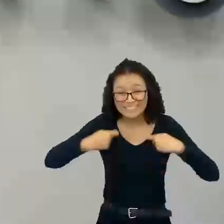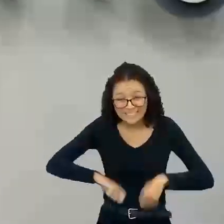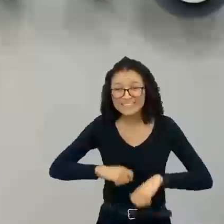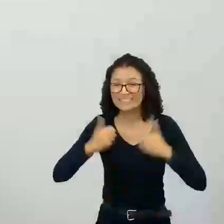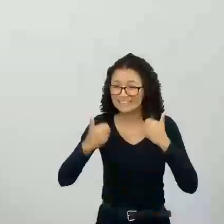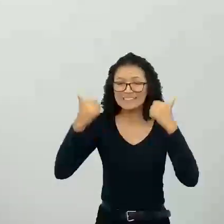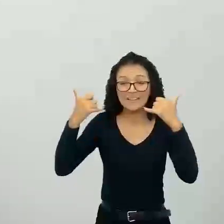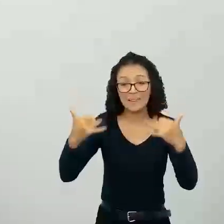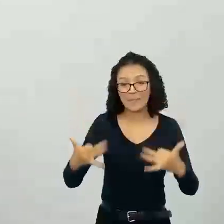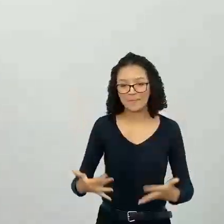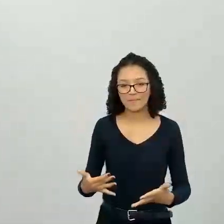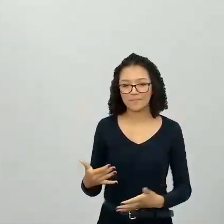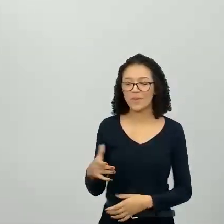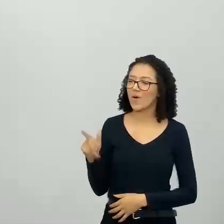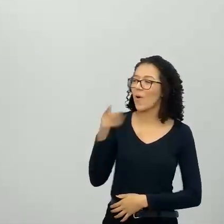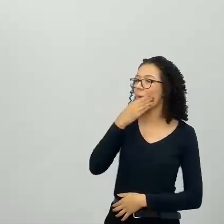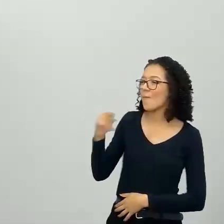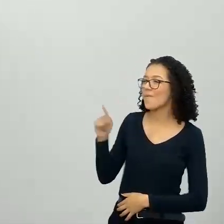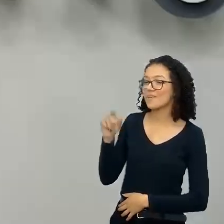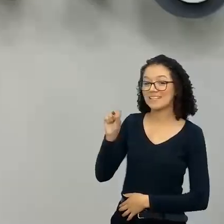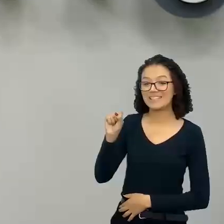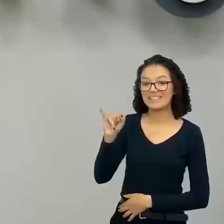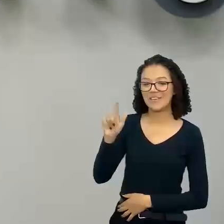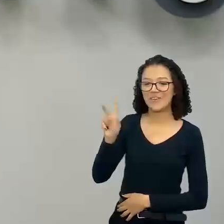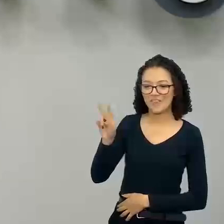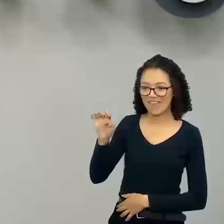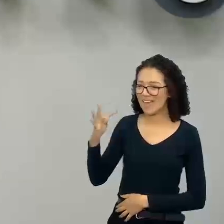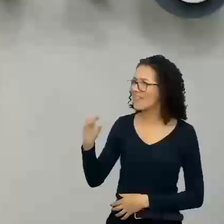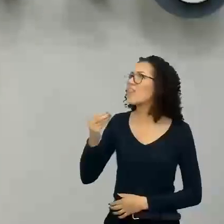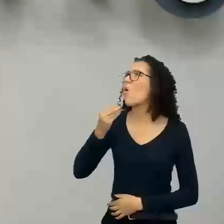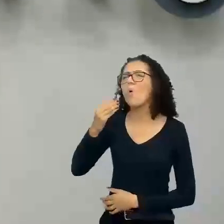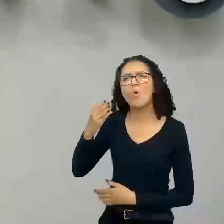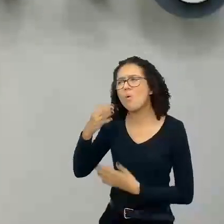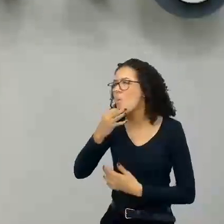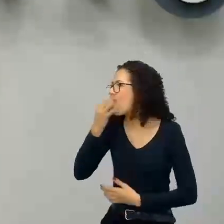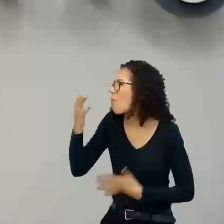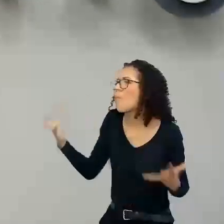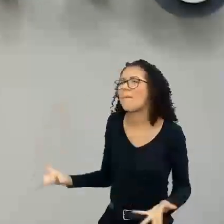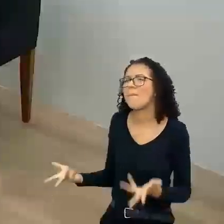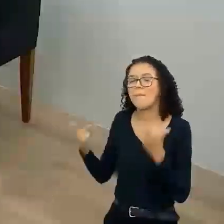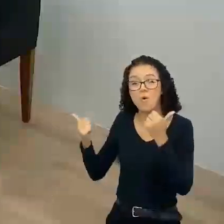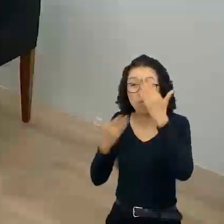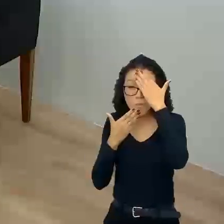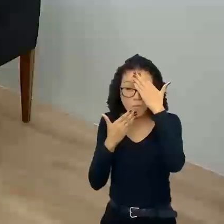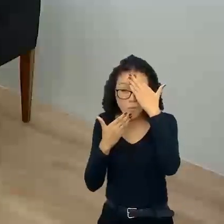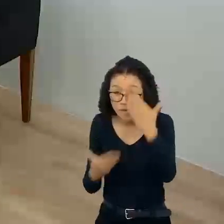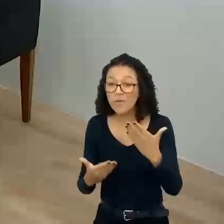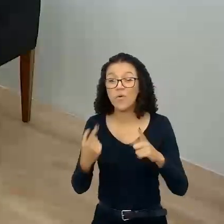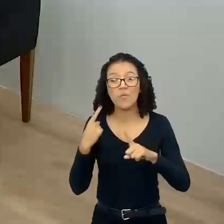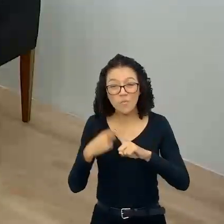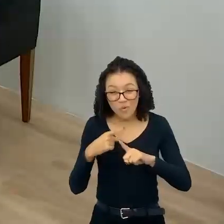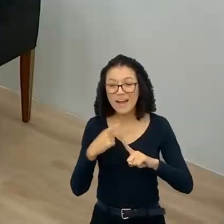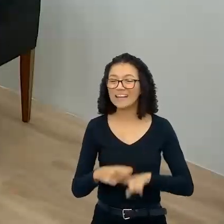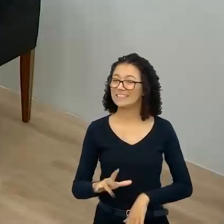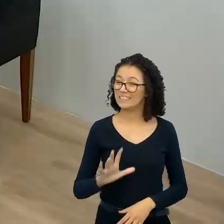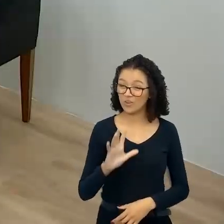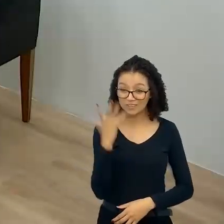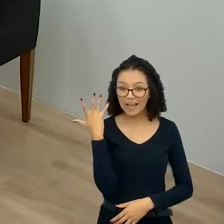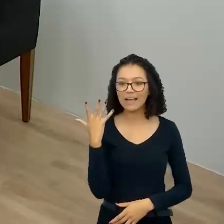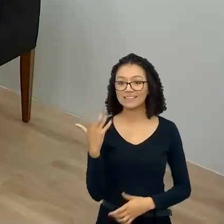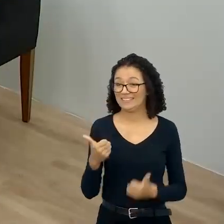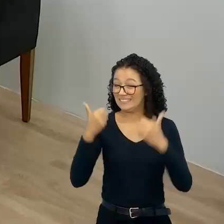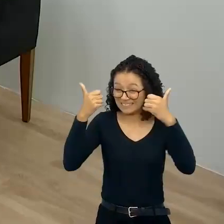né? Silvestre. É fundamental fazer esses recortes e fazer com estudantes. A gente identifica de forma mais